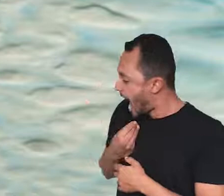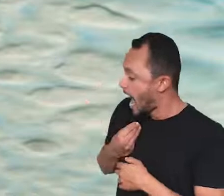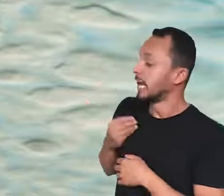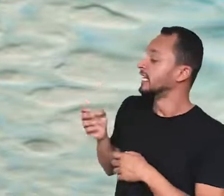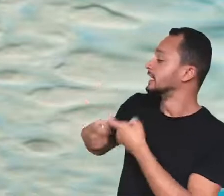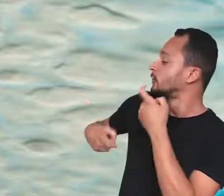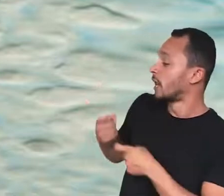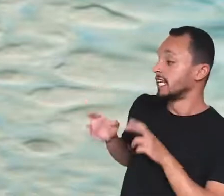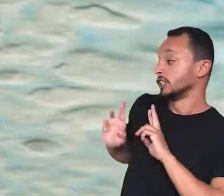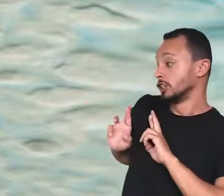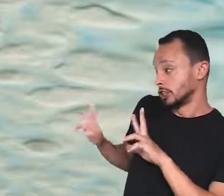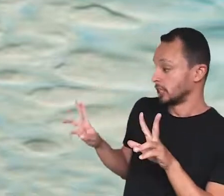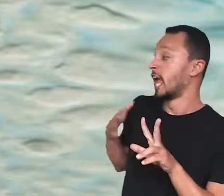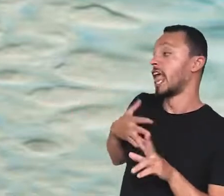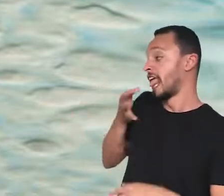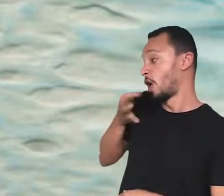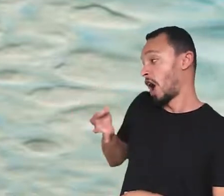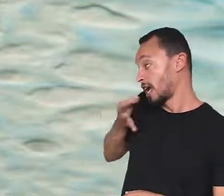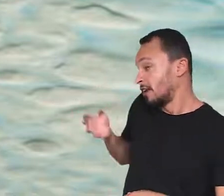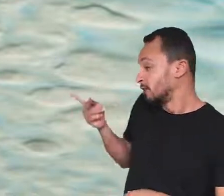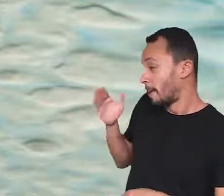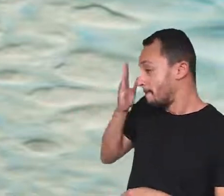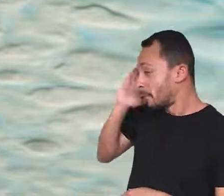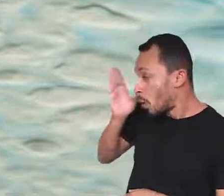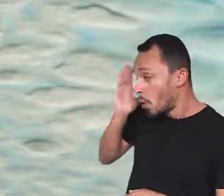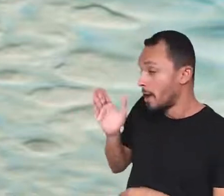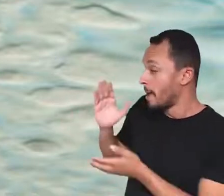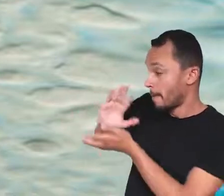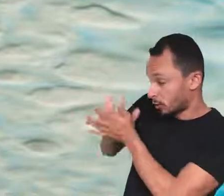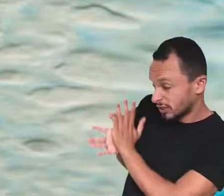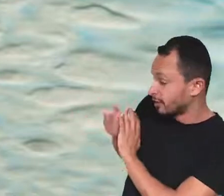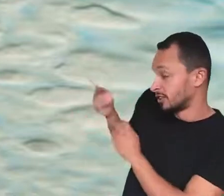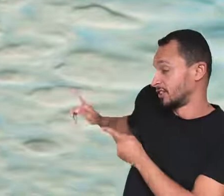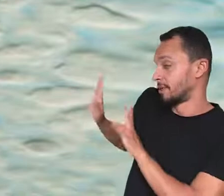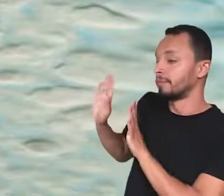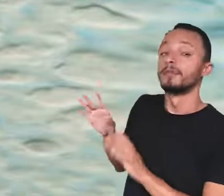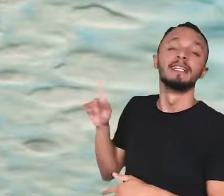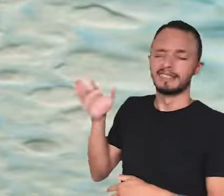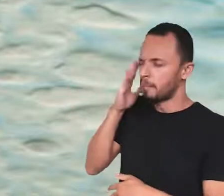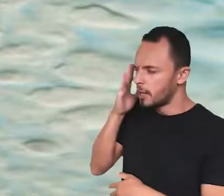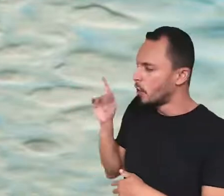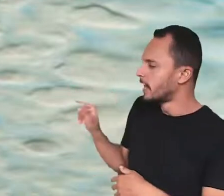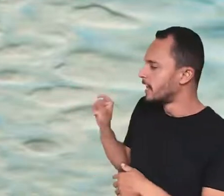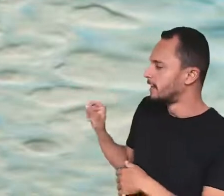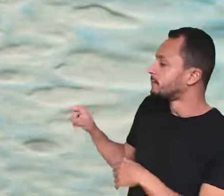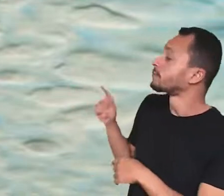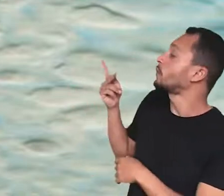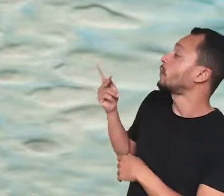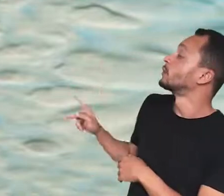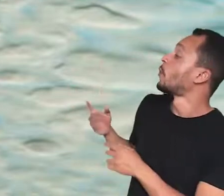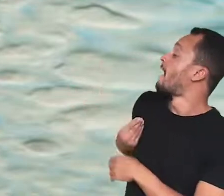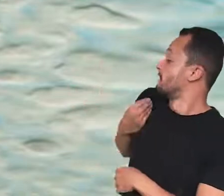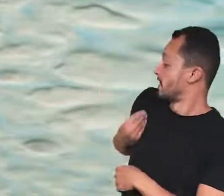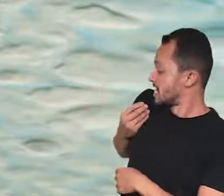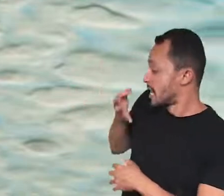coisas distintas. Mas não vou nem entrar no mérito com gente ignorante e preconceituosa. E quer saber? Você deveria prestar mais atenção